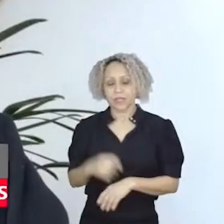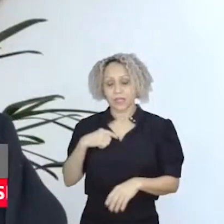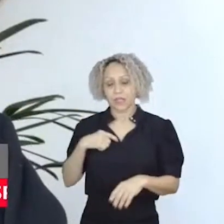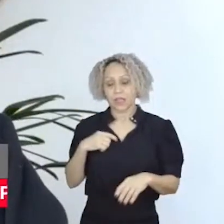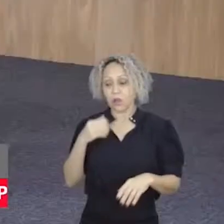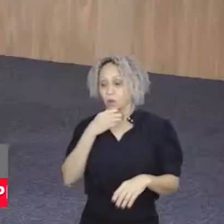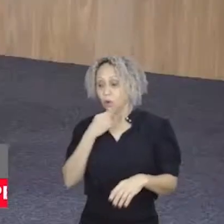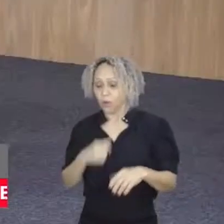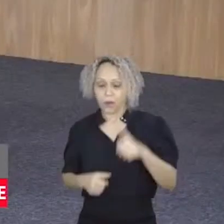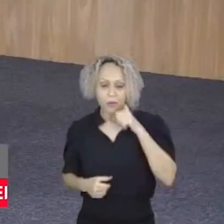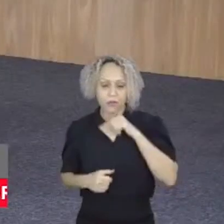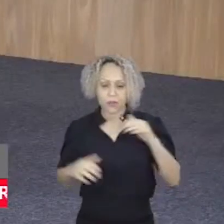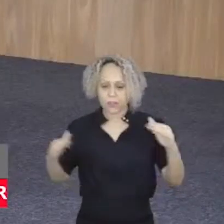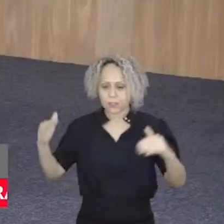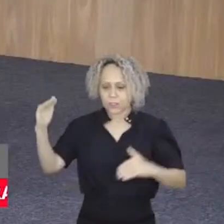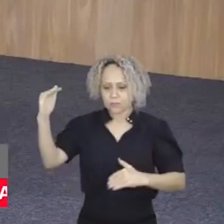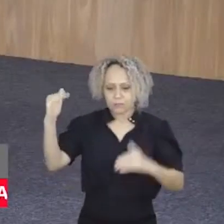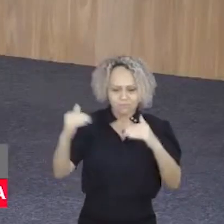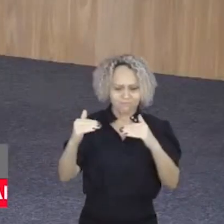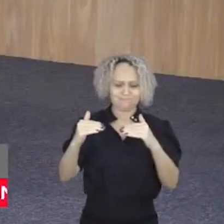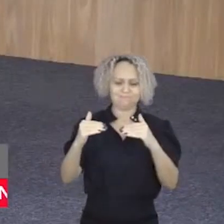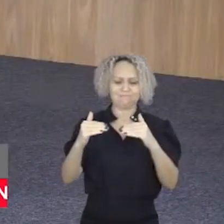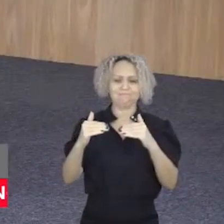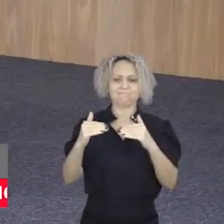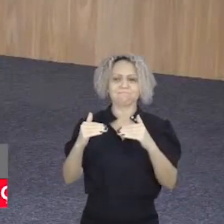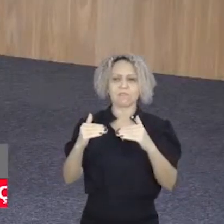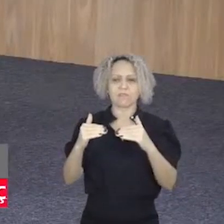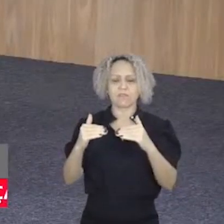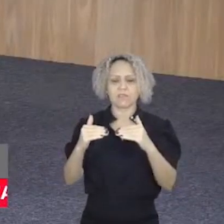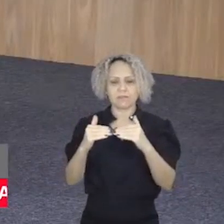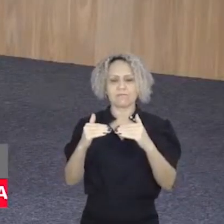desigualdade. E, deputada, embora a gente não tenha